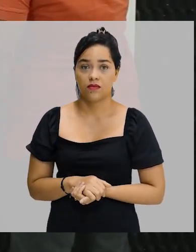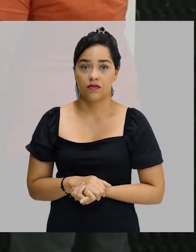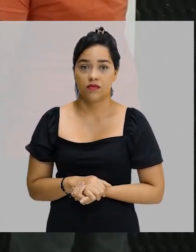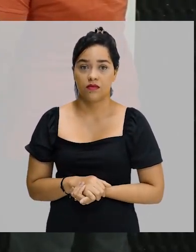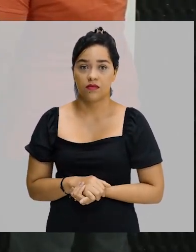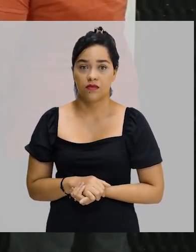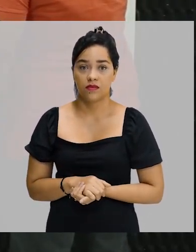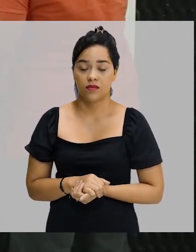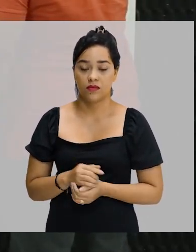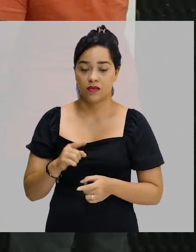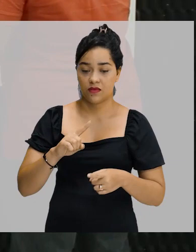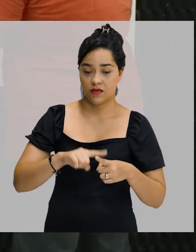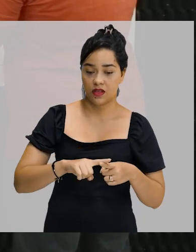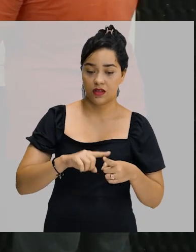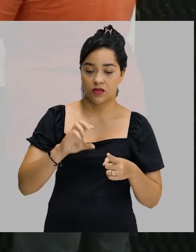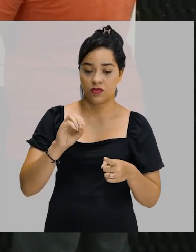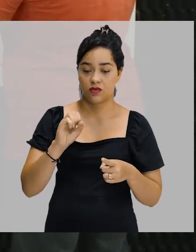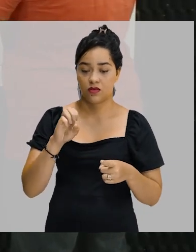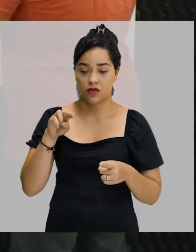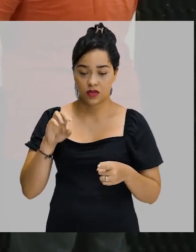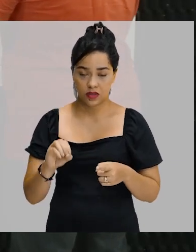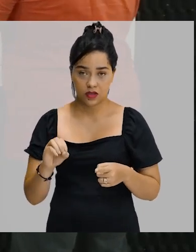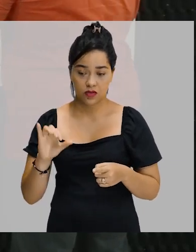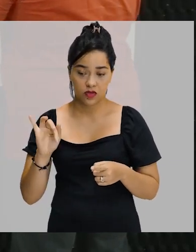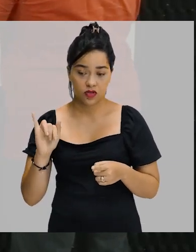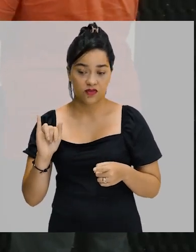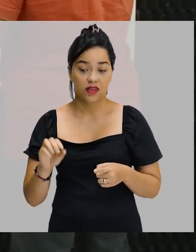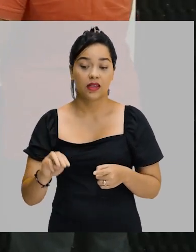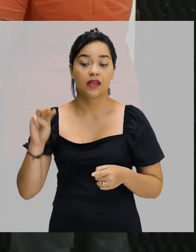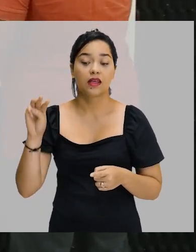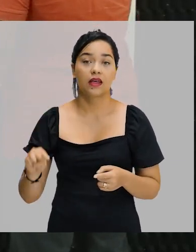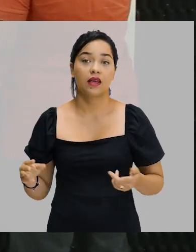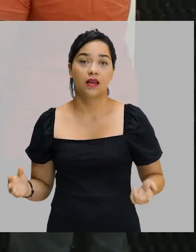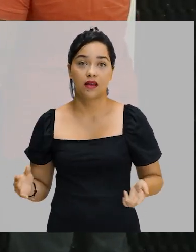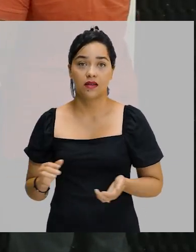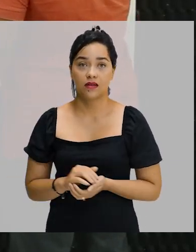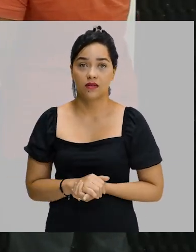vezes o cosseno de φ. Quem é o φ?